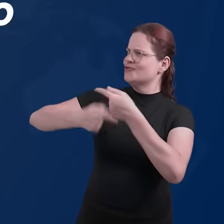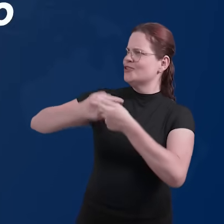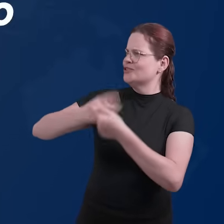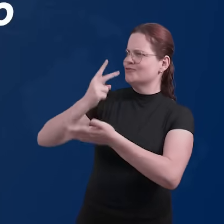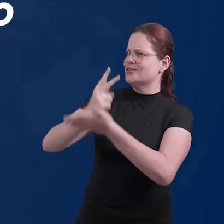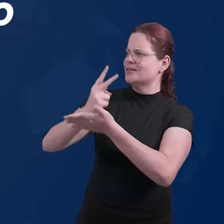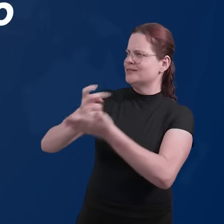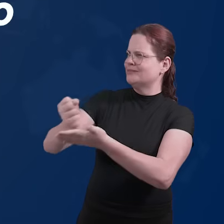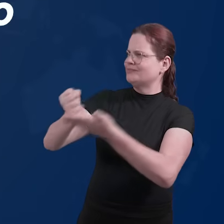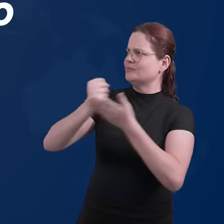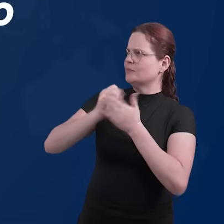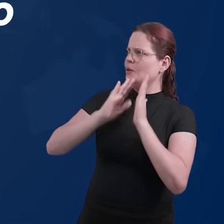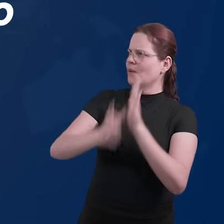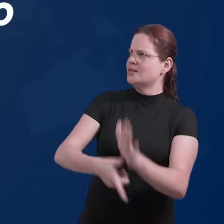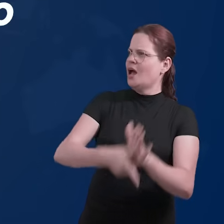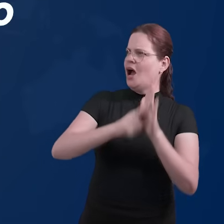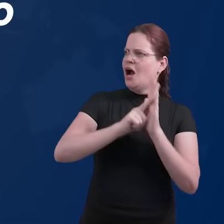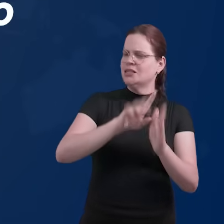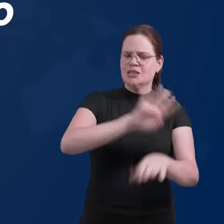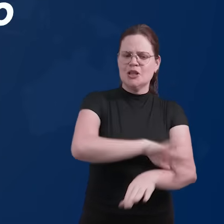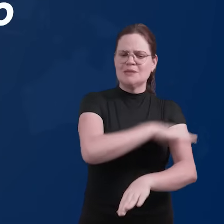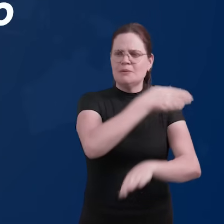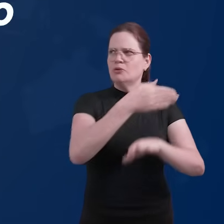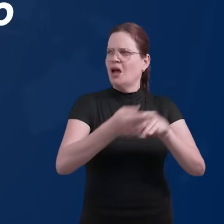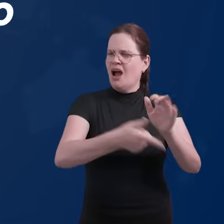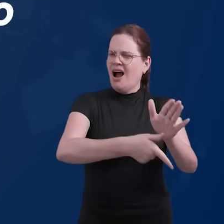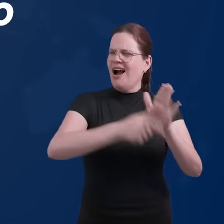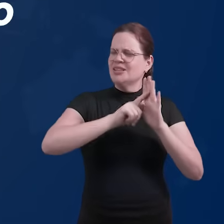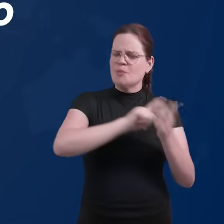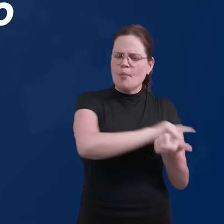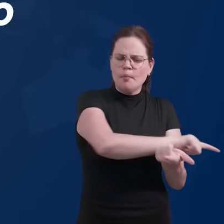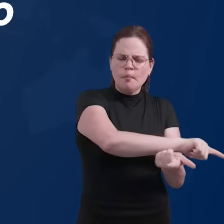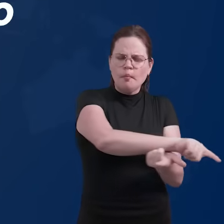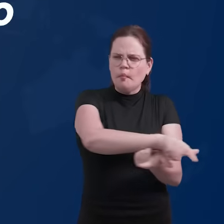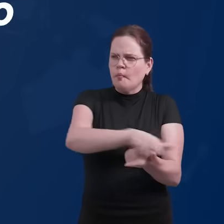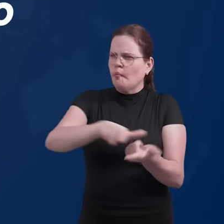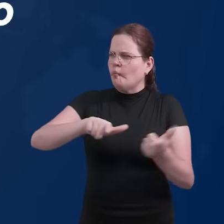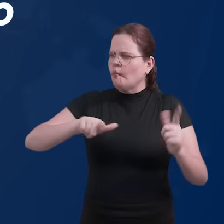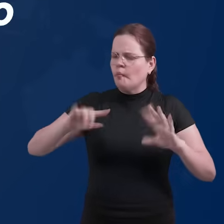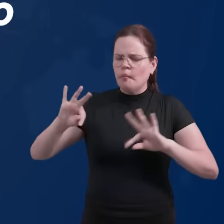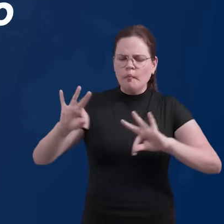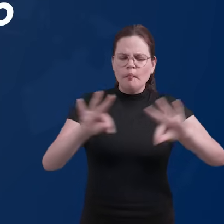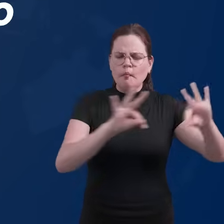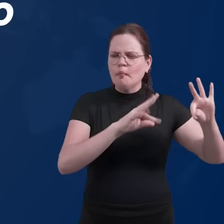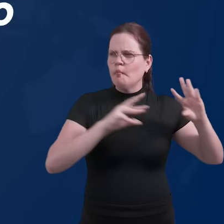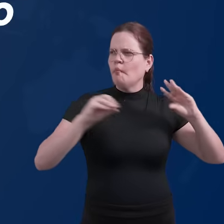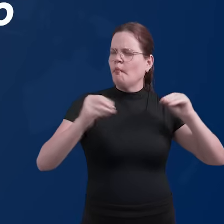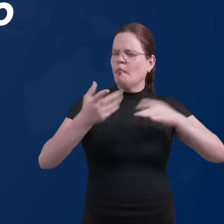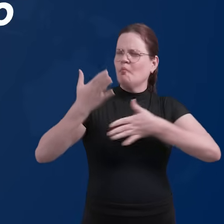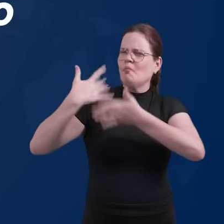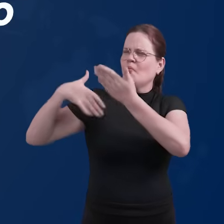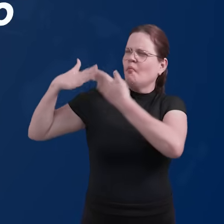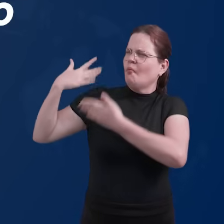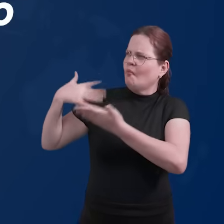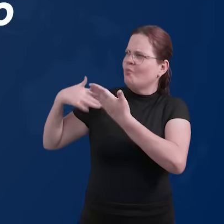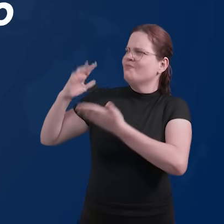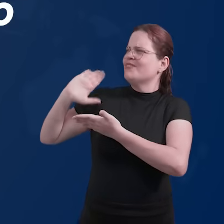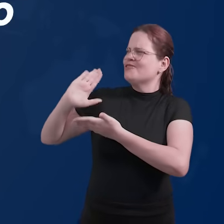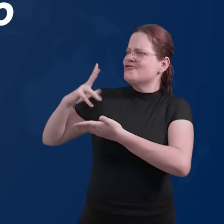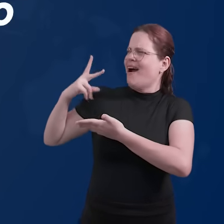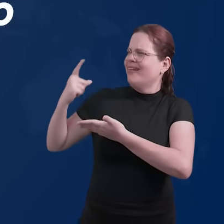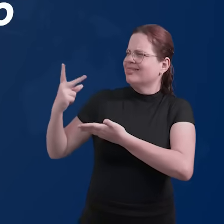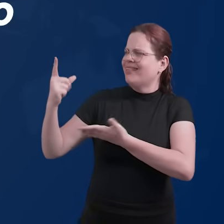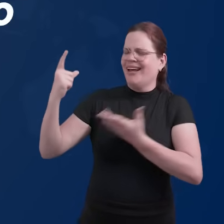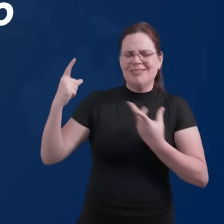em geração, mas antes que os montes formassem, antes que os montes nascessem, ou que tu formasses a terra e o mundo,